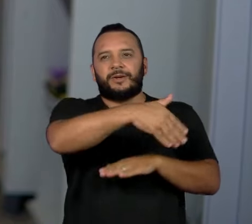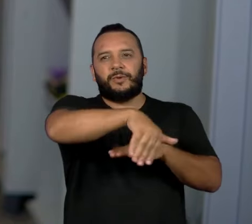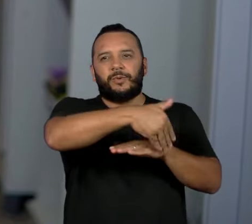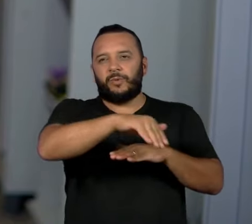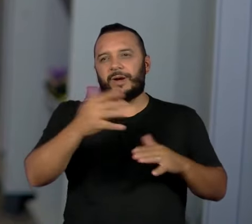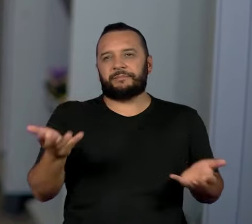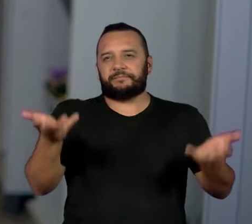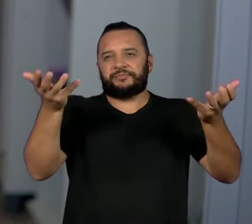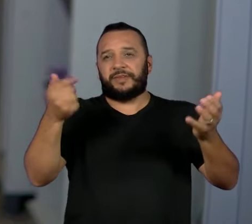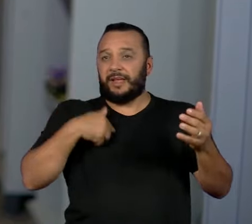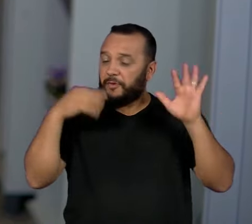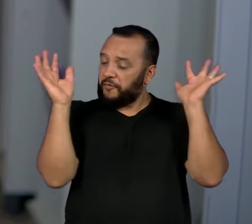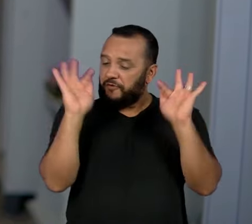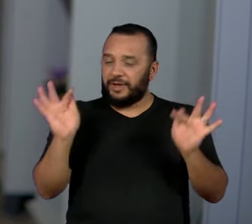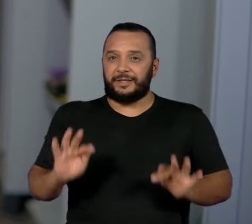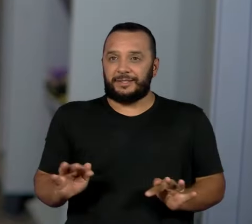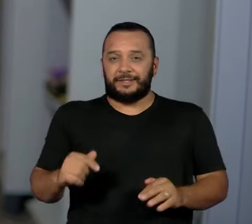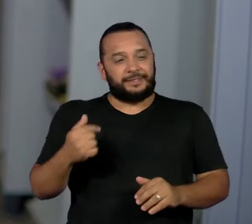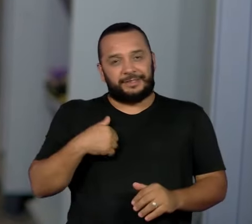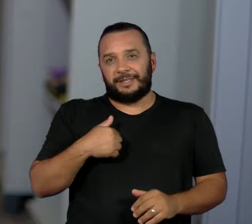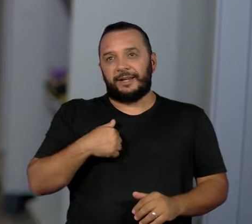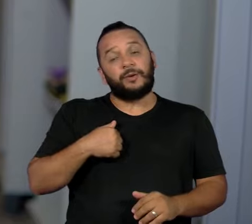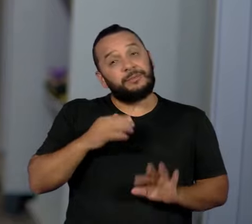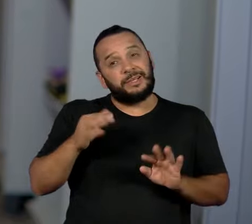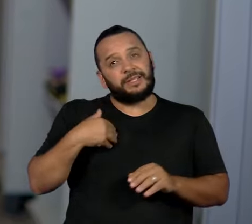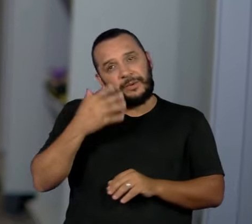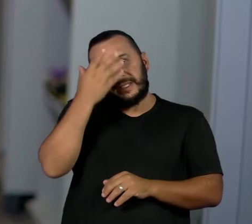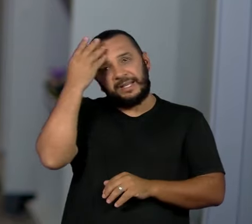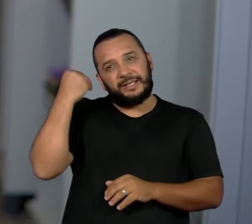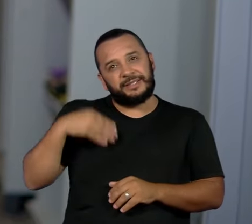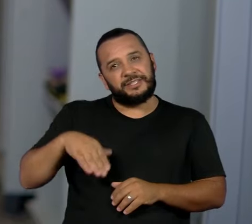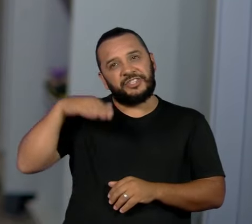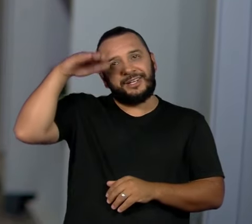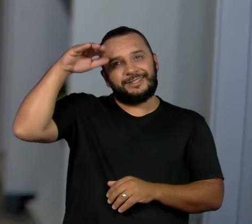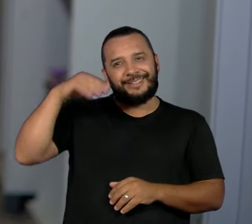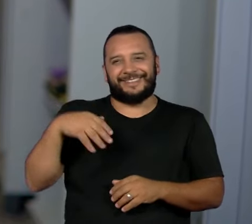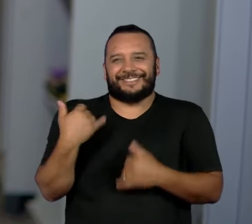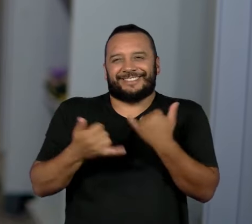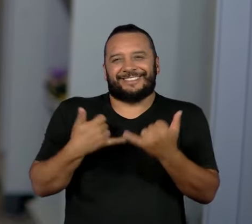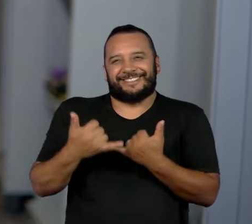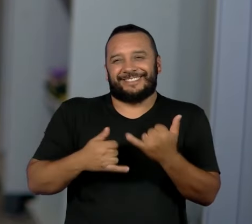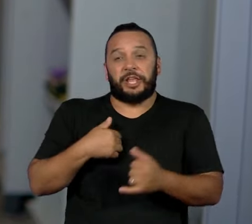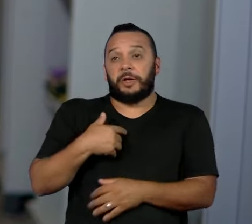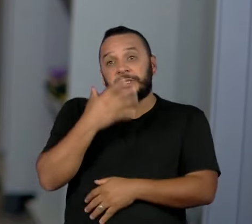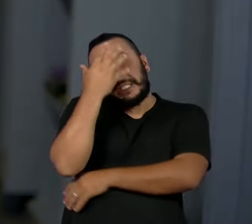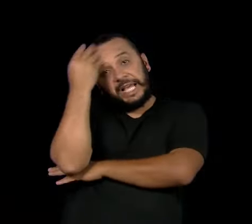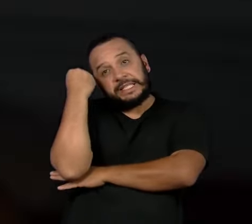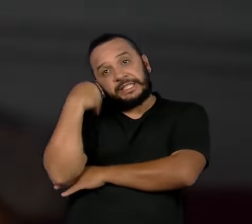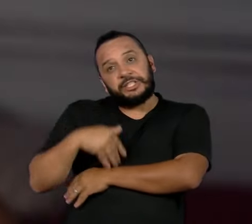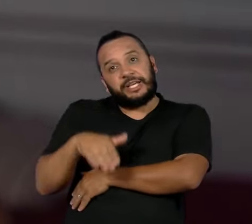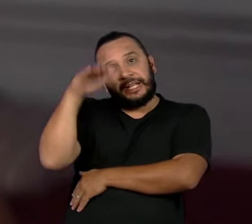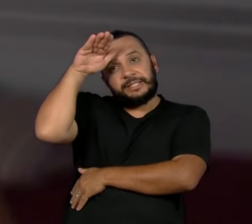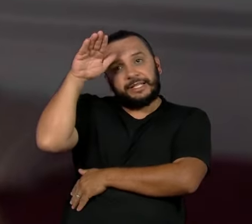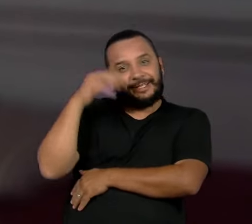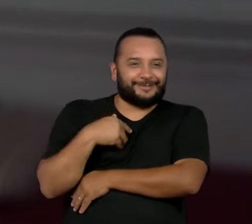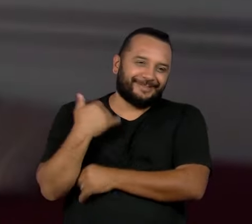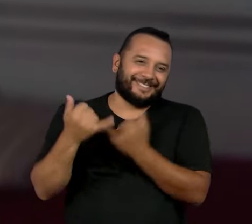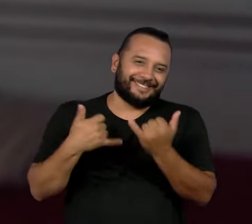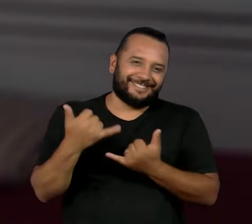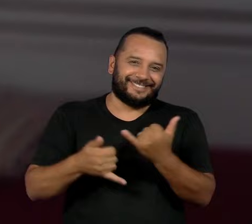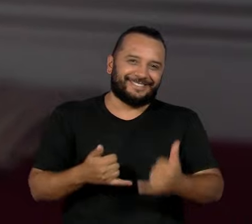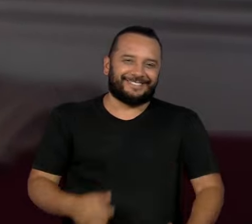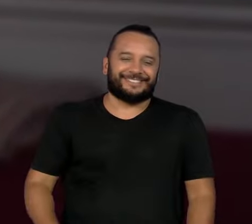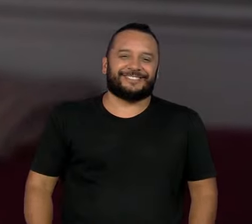jeito que eu sou, simplesmente eu só esqueci de nascer, de crescer. Eu brinco com todo mundo falando, né? Eu só esqueci de crescer. Que você